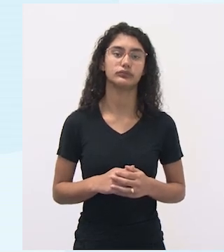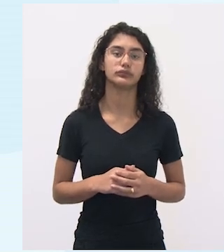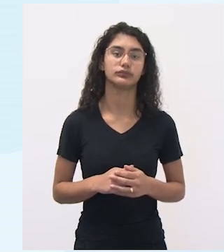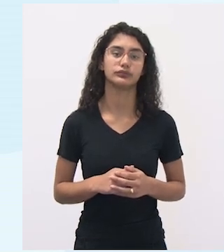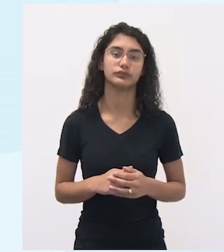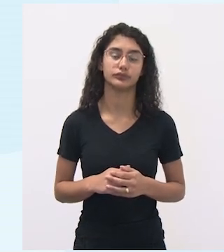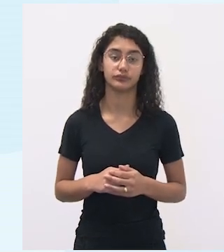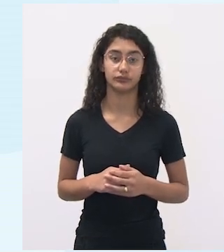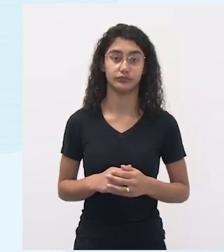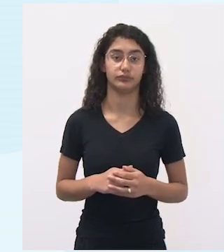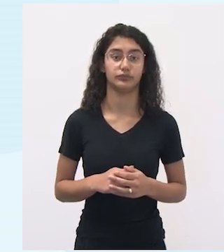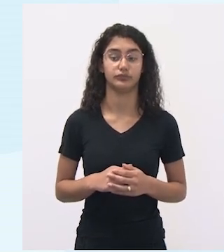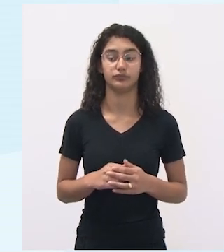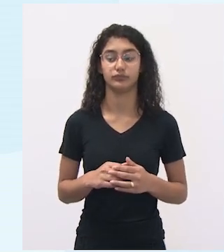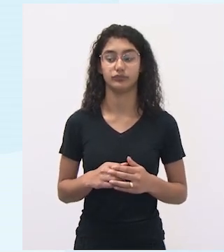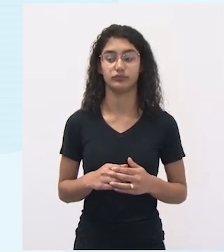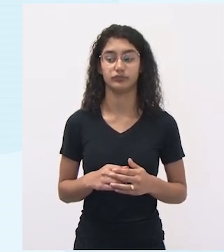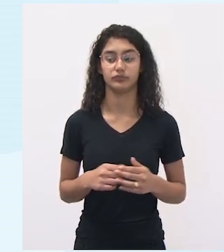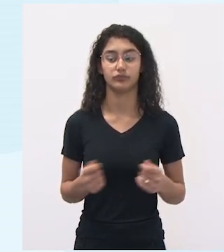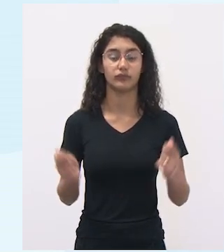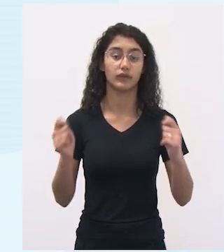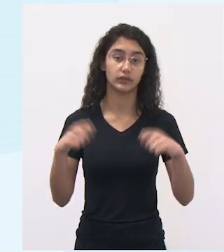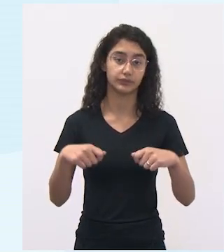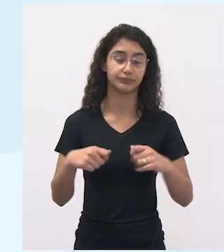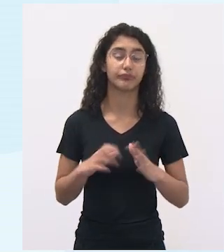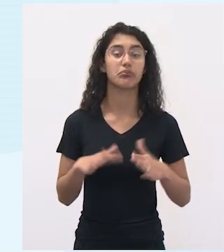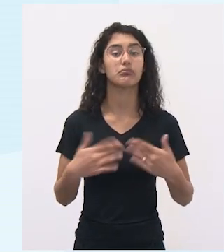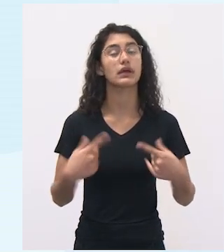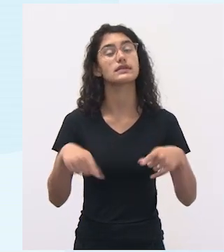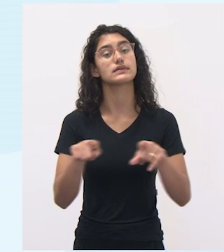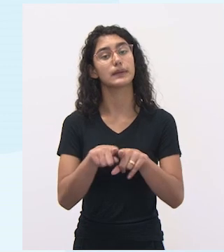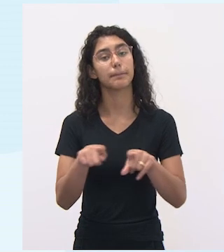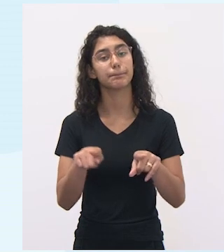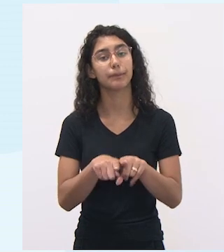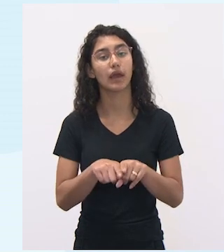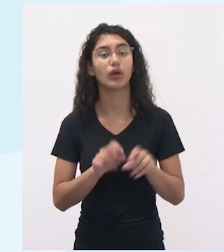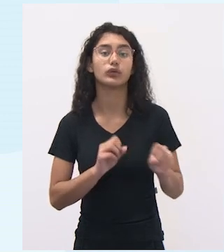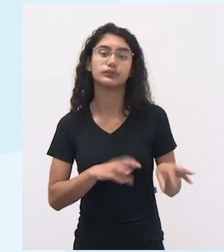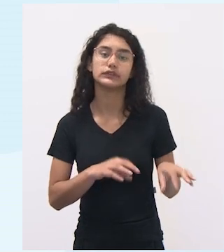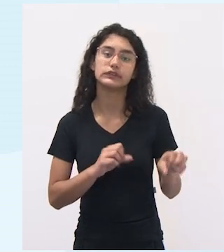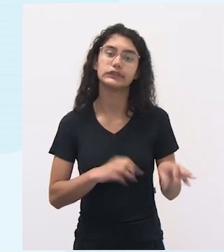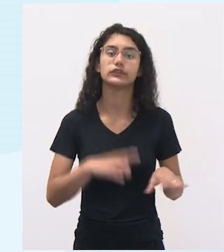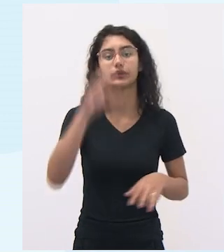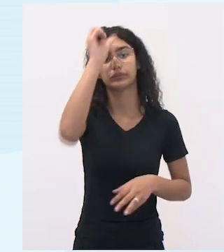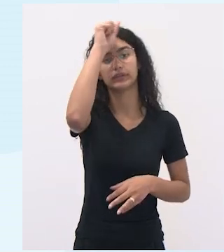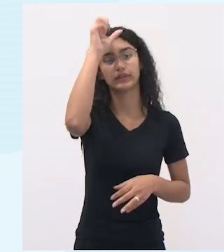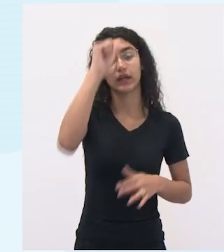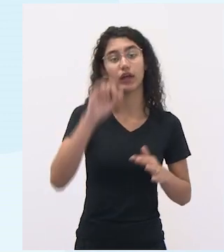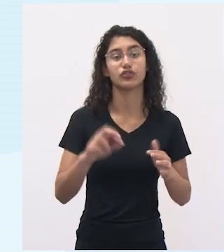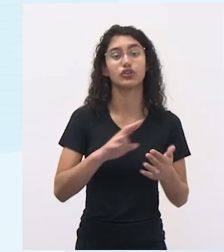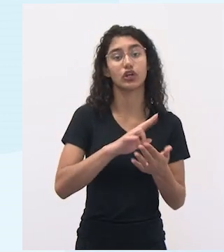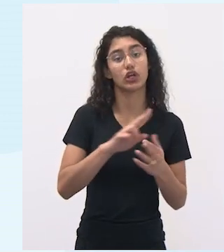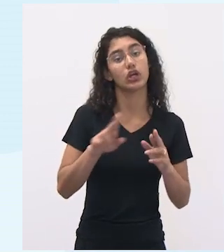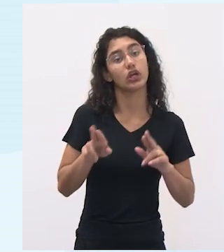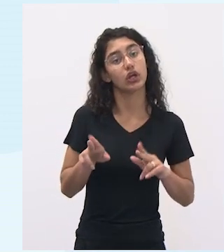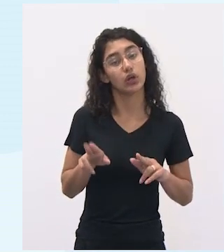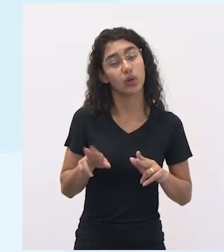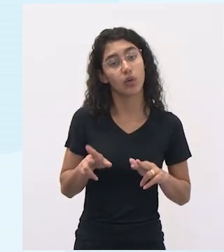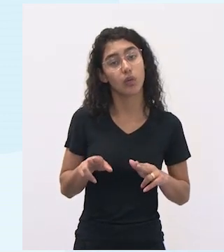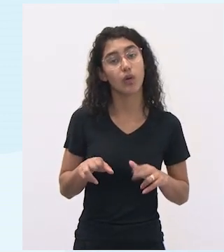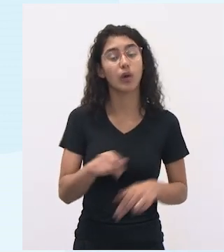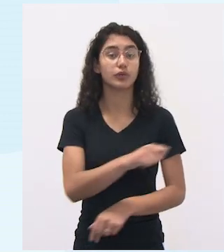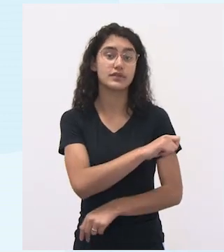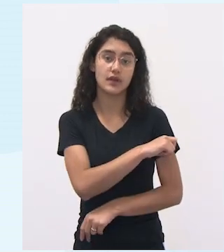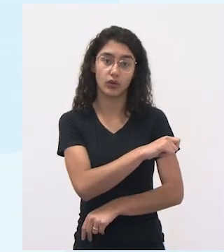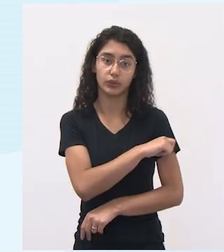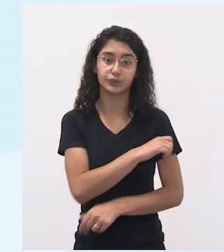nos possibilitava. Mas também nós não tivemos o direito de aprendizagem igual para todos os alunos. Nós sabemos que tiveram alunos que ficaram